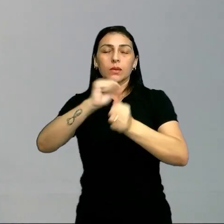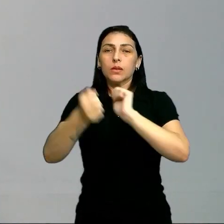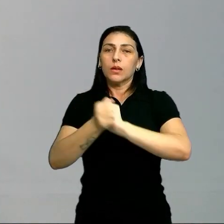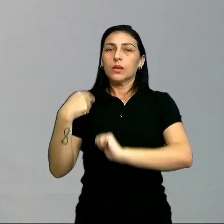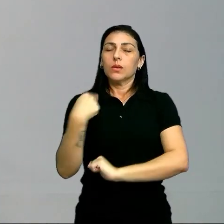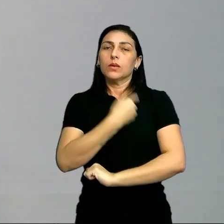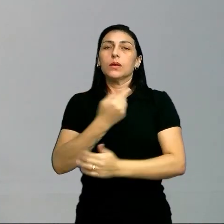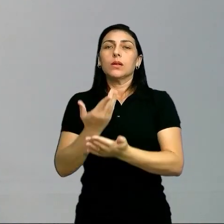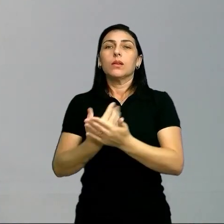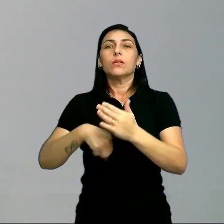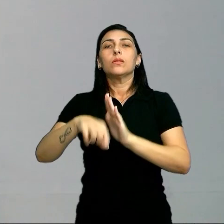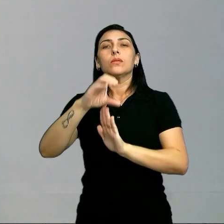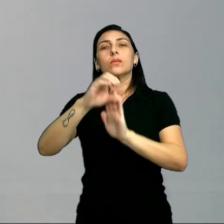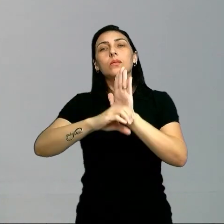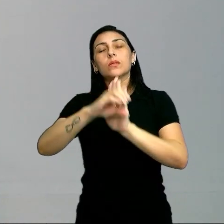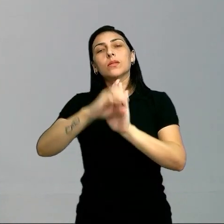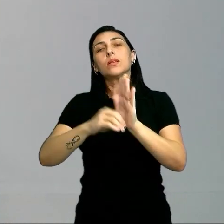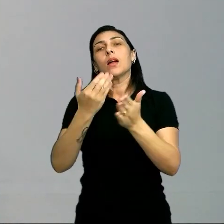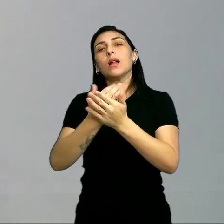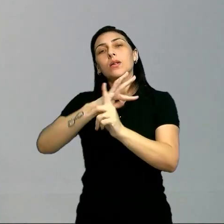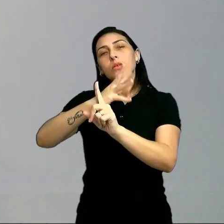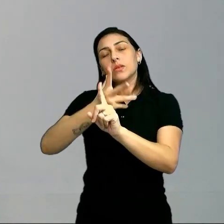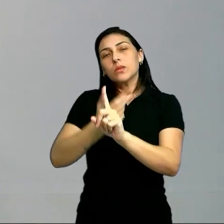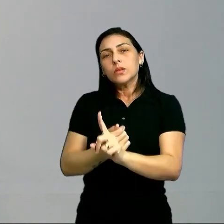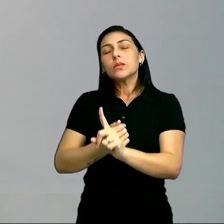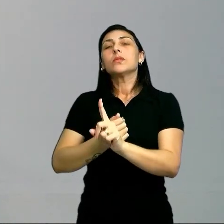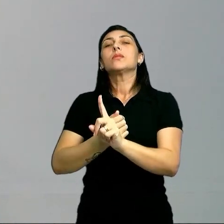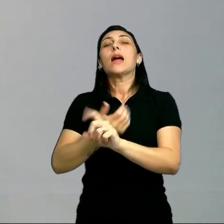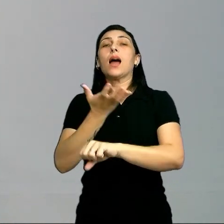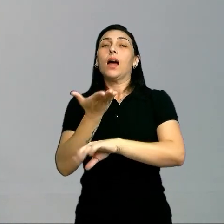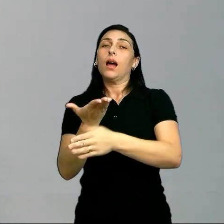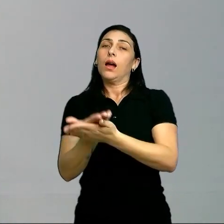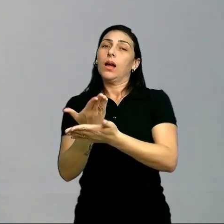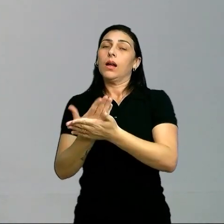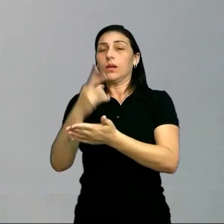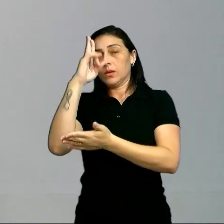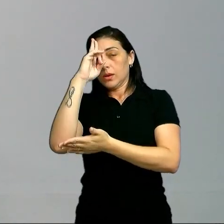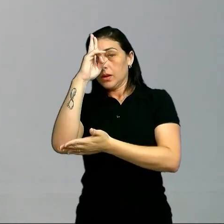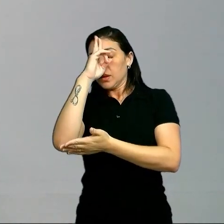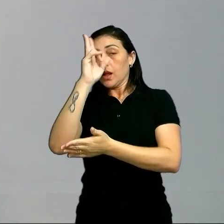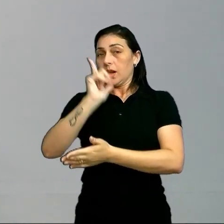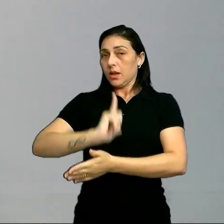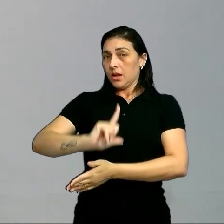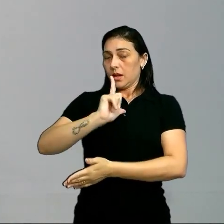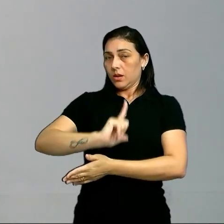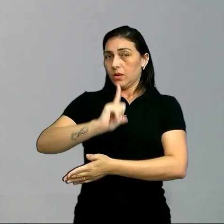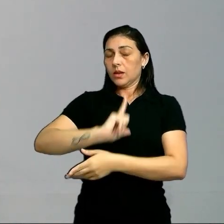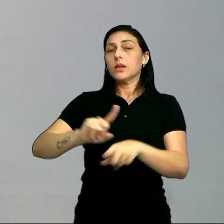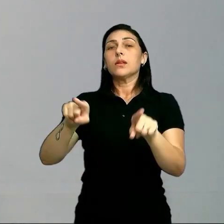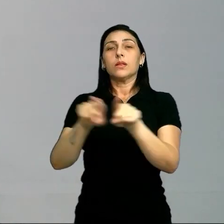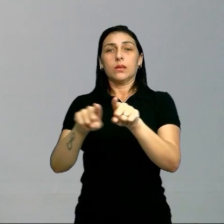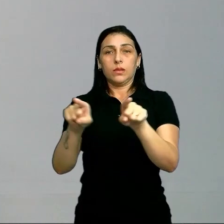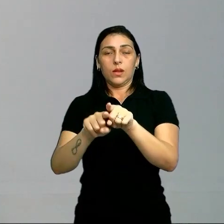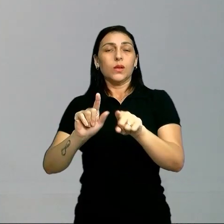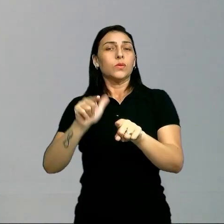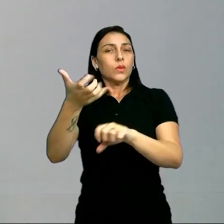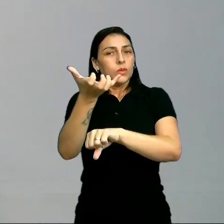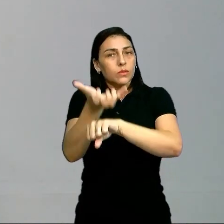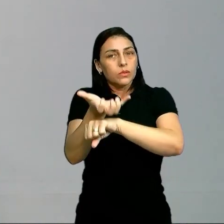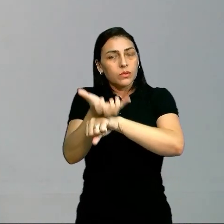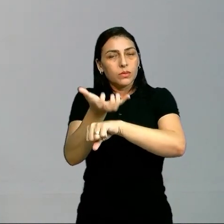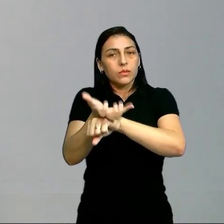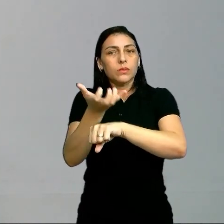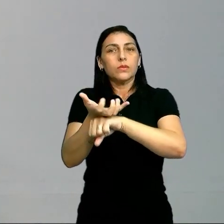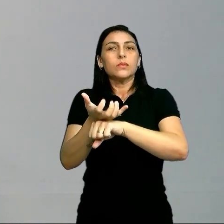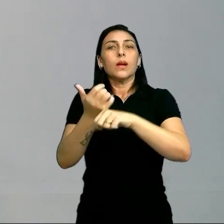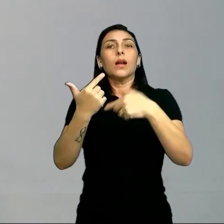nossa aula, o nosso conteúdo, a aula de arte, a aula de história, a aula de literatura, as disciplinas